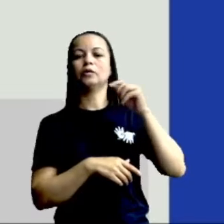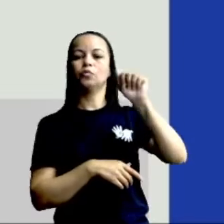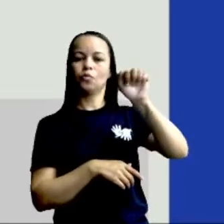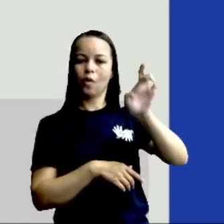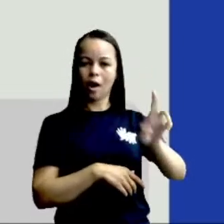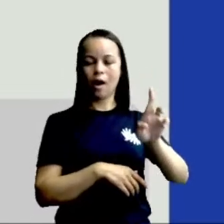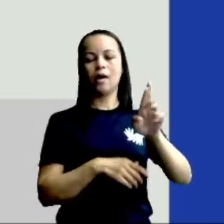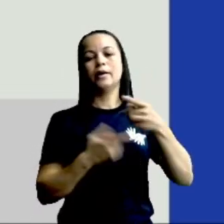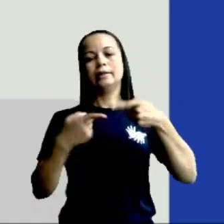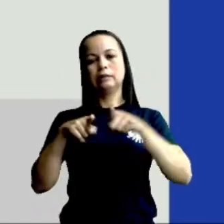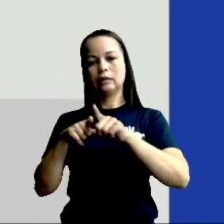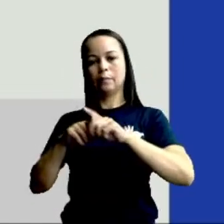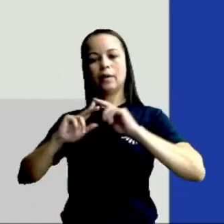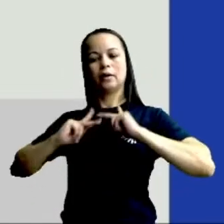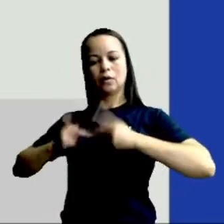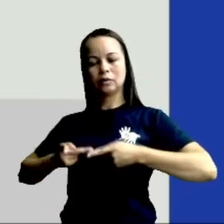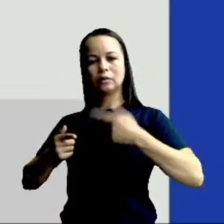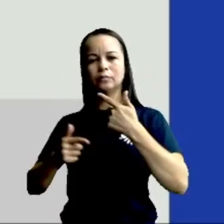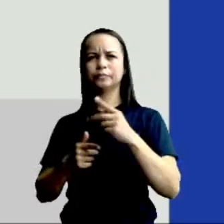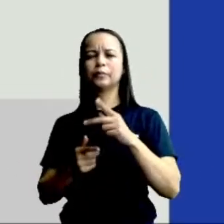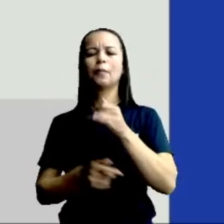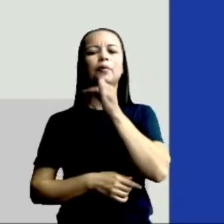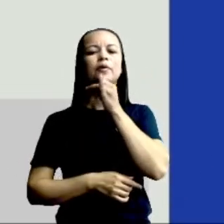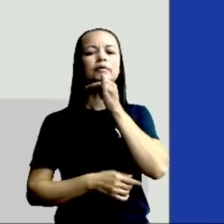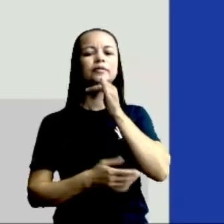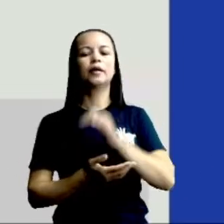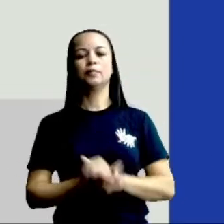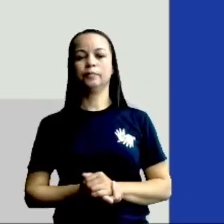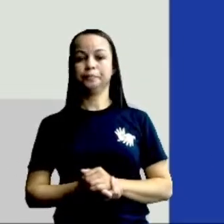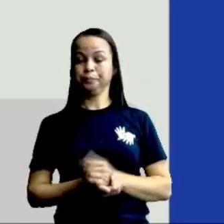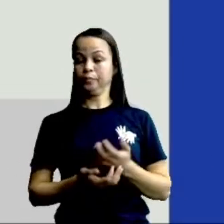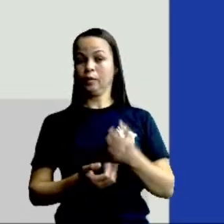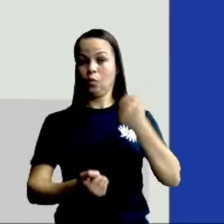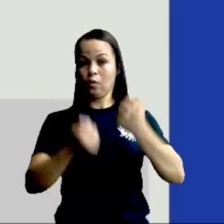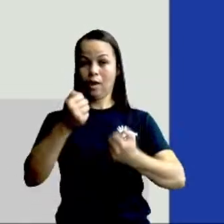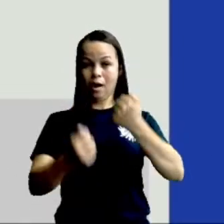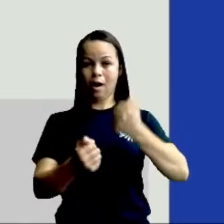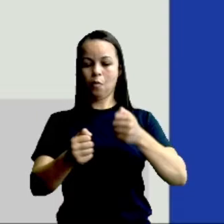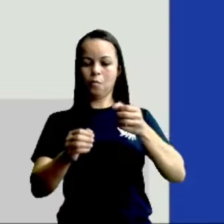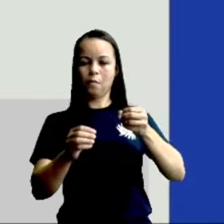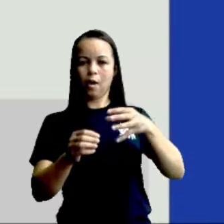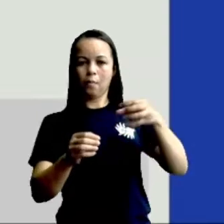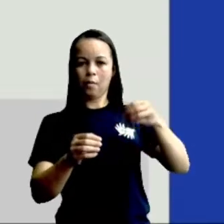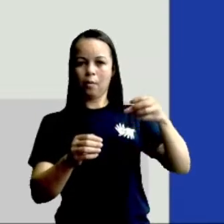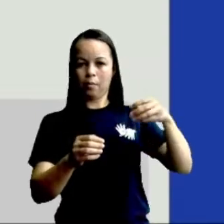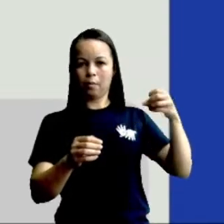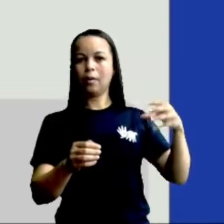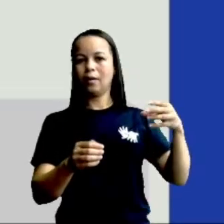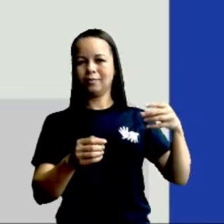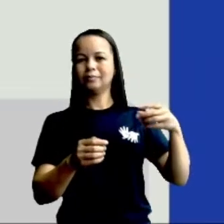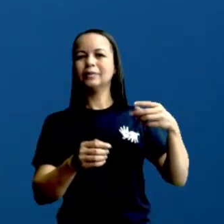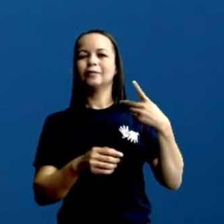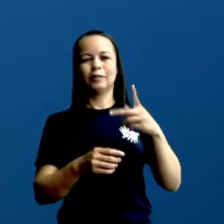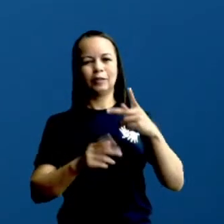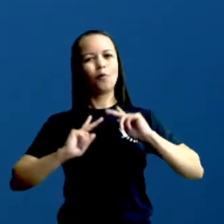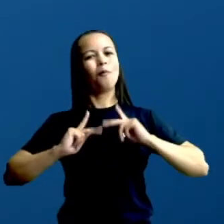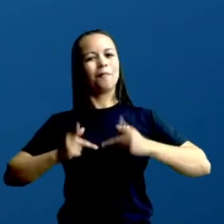caso, por exemplo, aquela fumacinha do cano de escape do carro, entendeu? Aquilo ali,